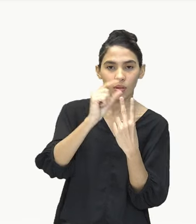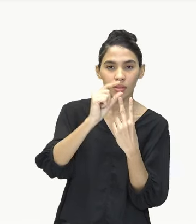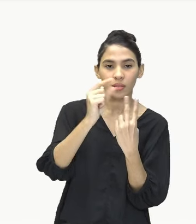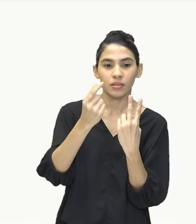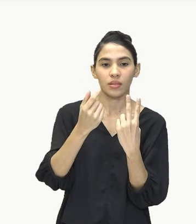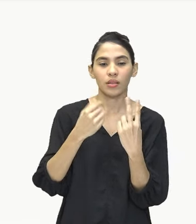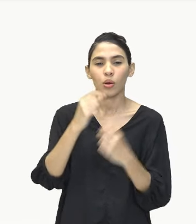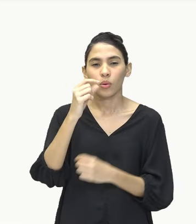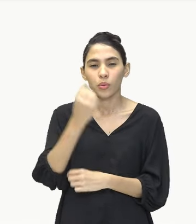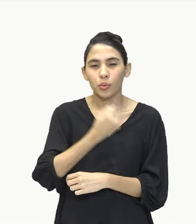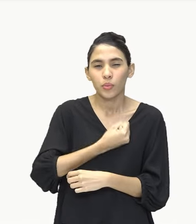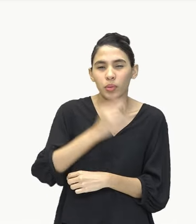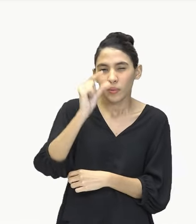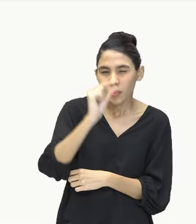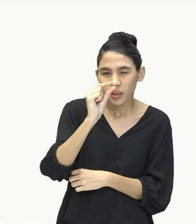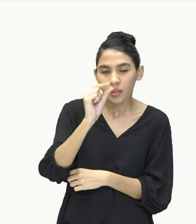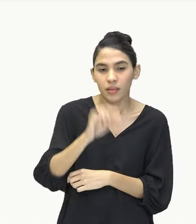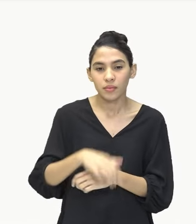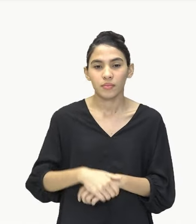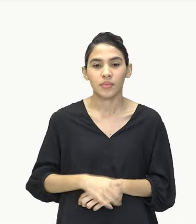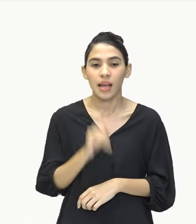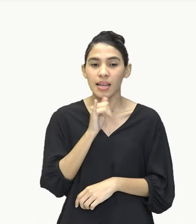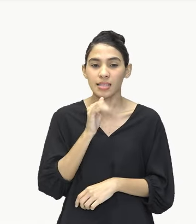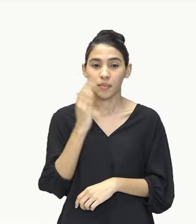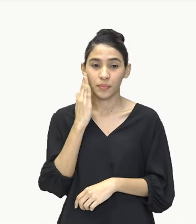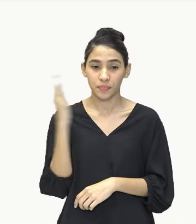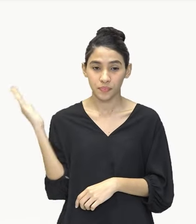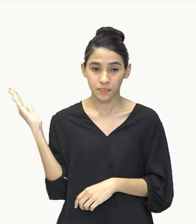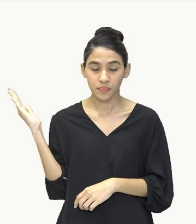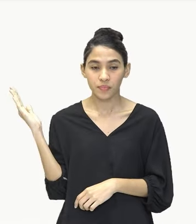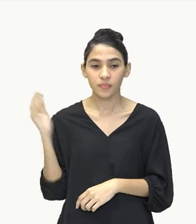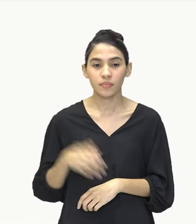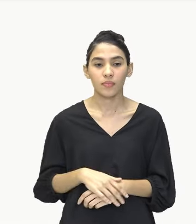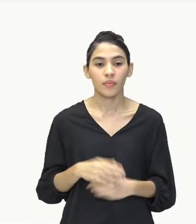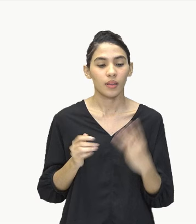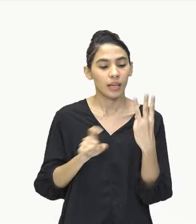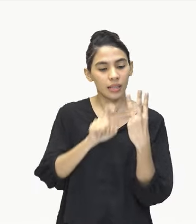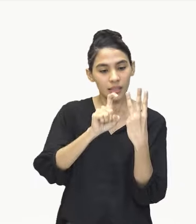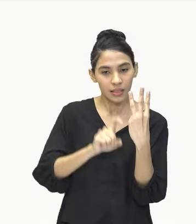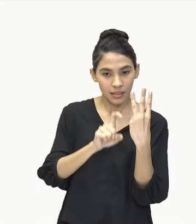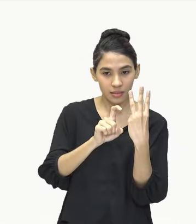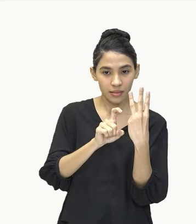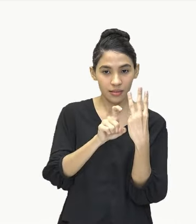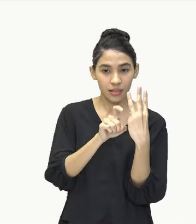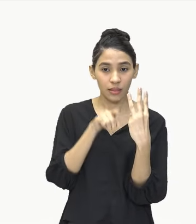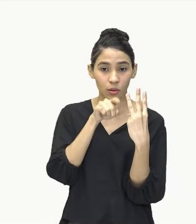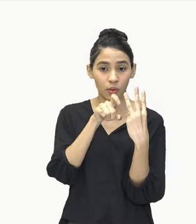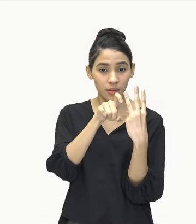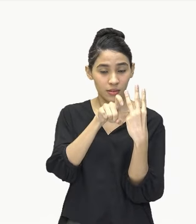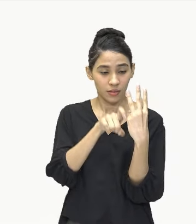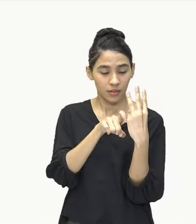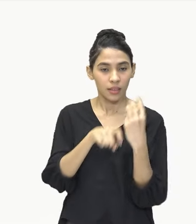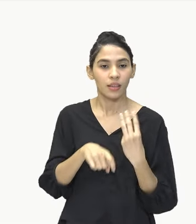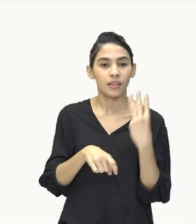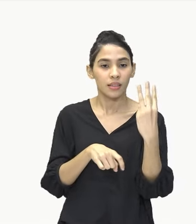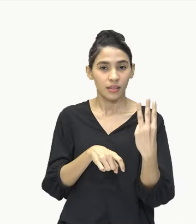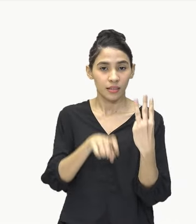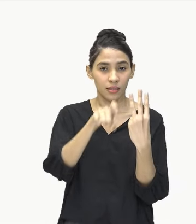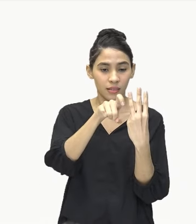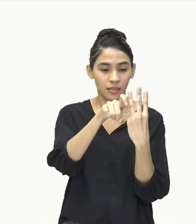Olha aí a aplicação de potenciação. Então, olhando aqui o exemplo e identificando, nós temos